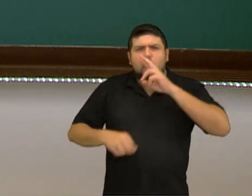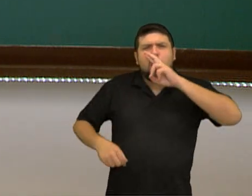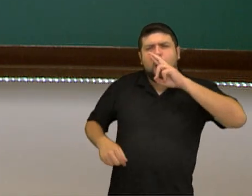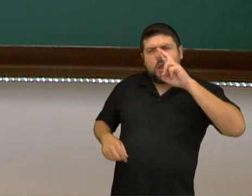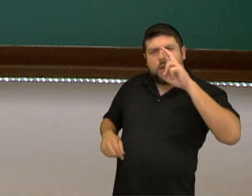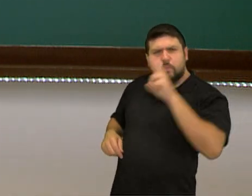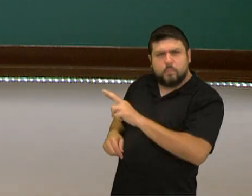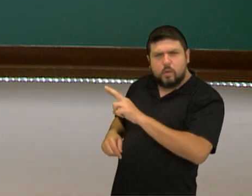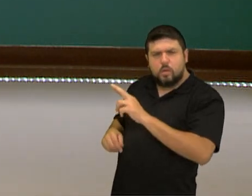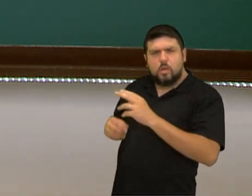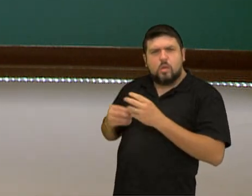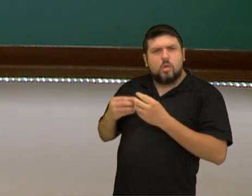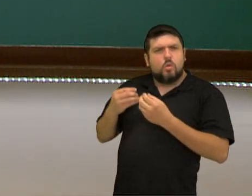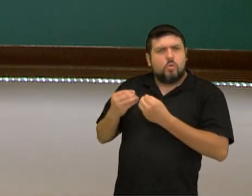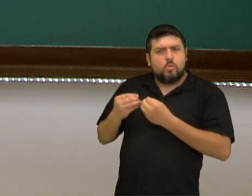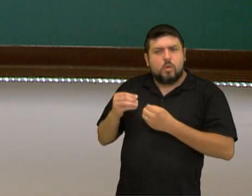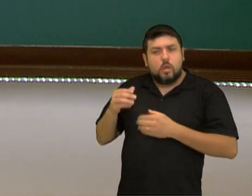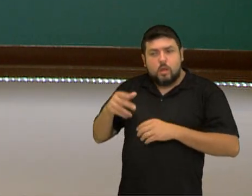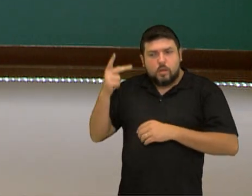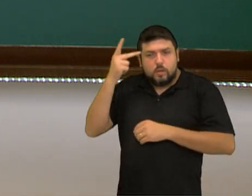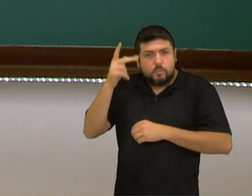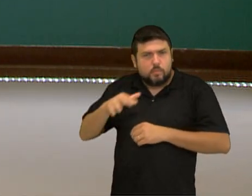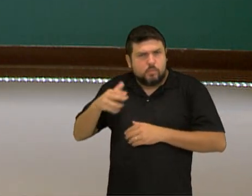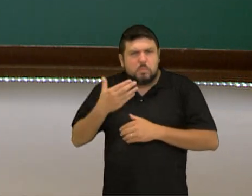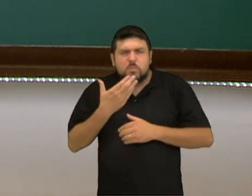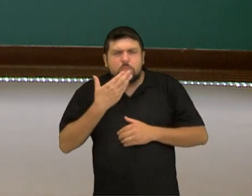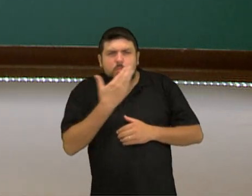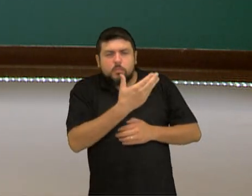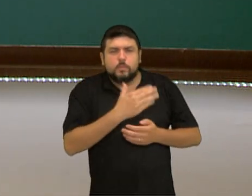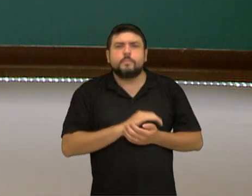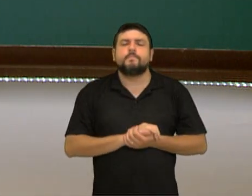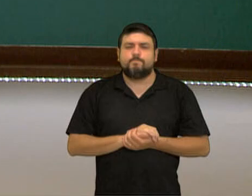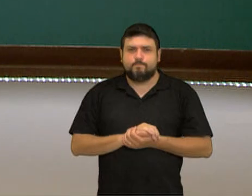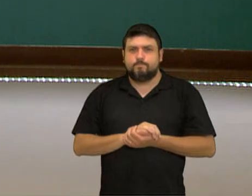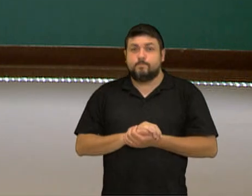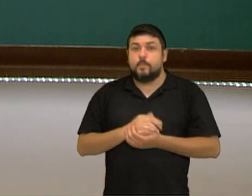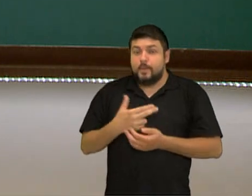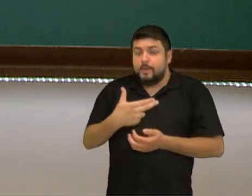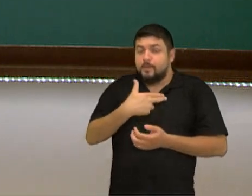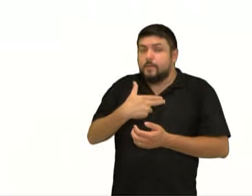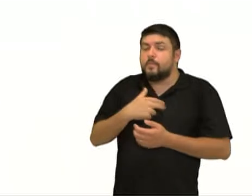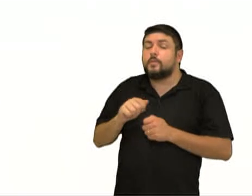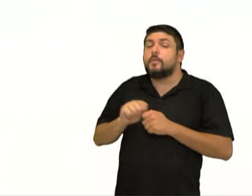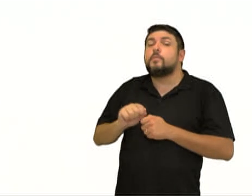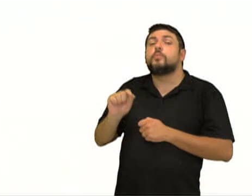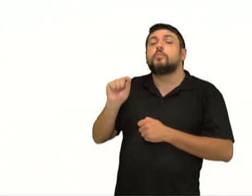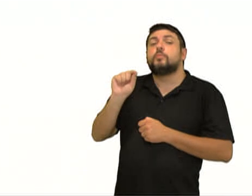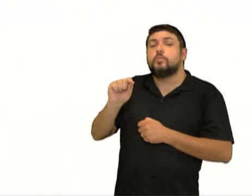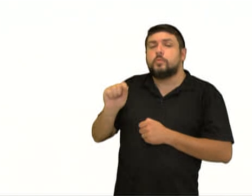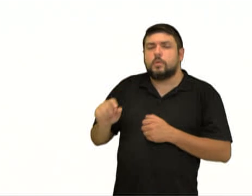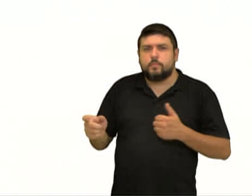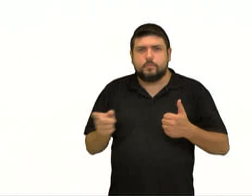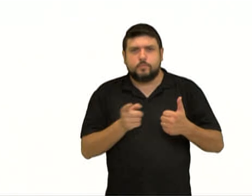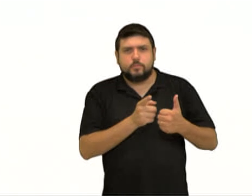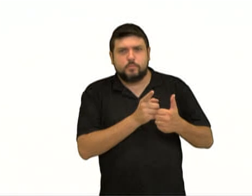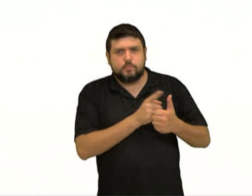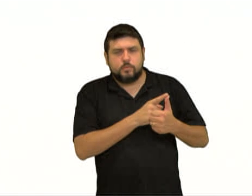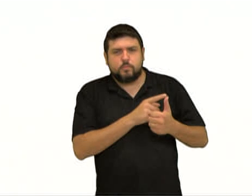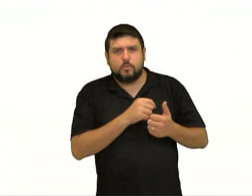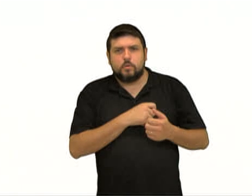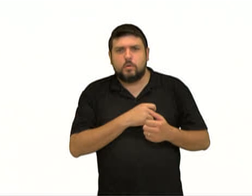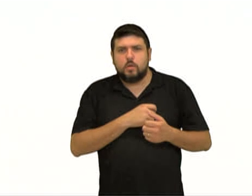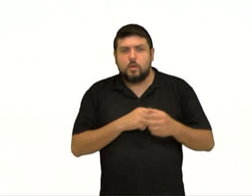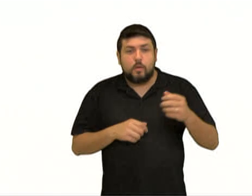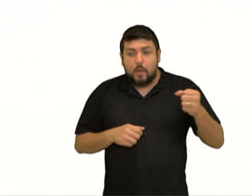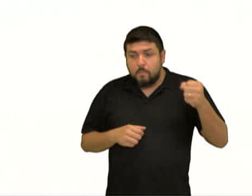essas exigências dos paulistas. O Getúlio Vargas tomou algumas atitudes, como por exemplo, trocou o